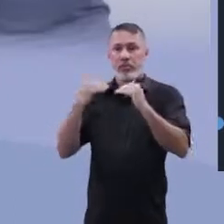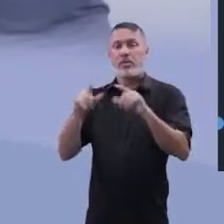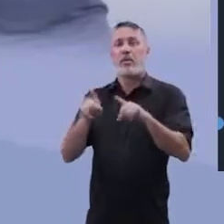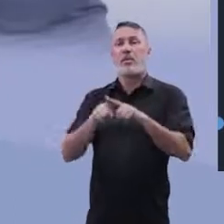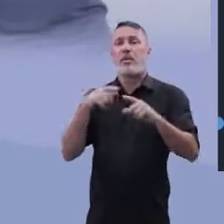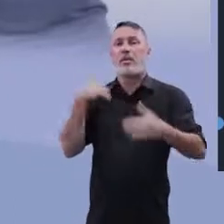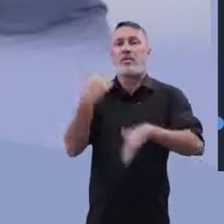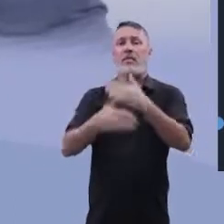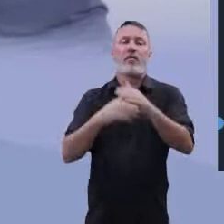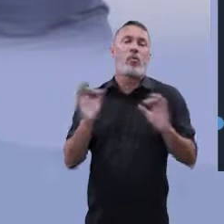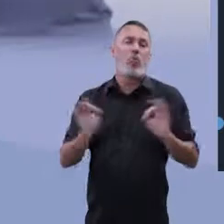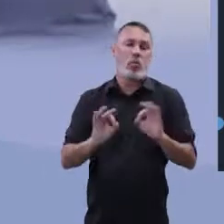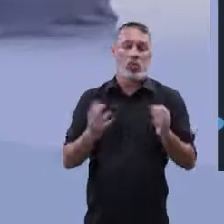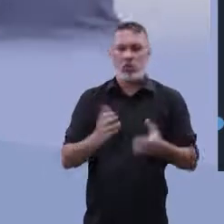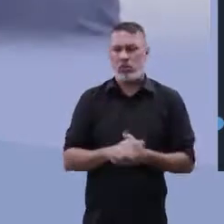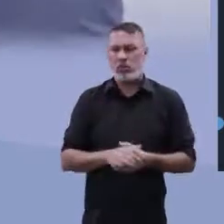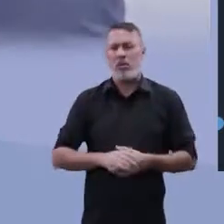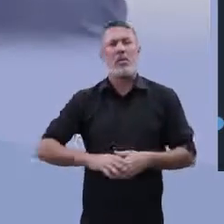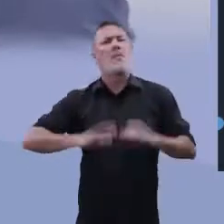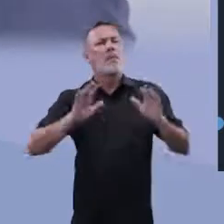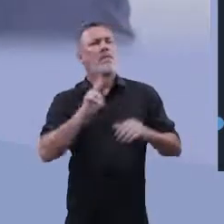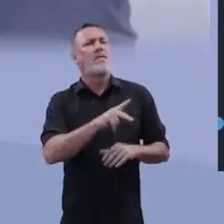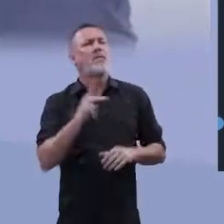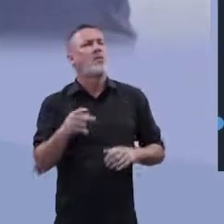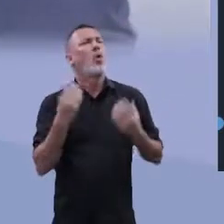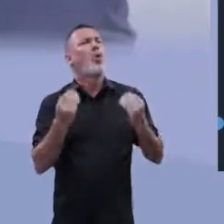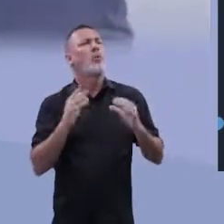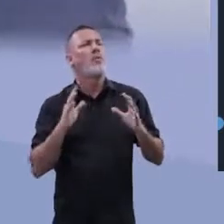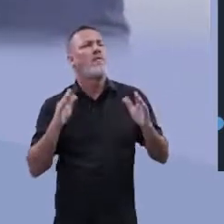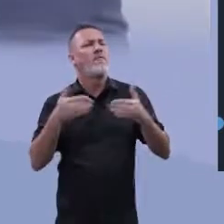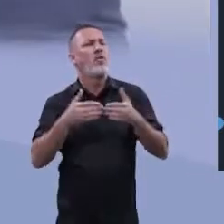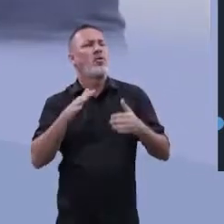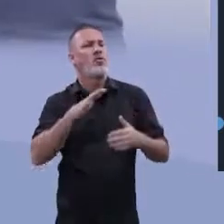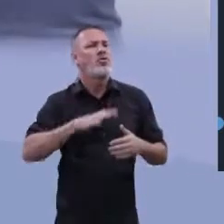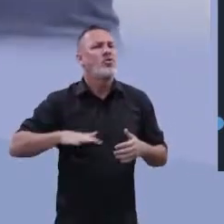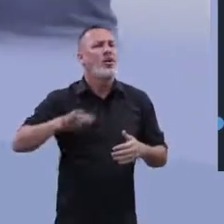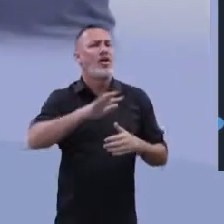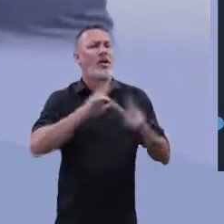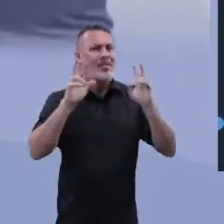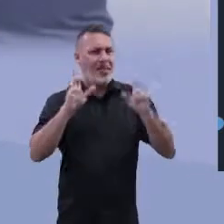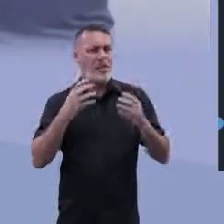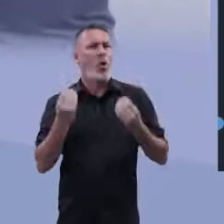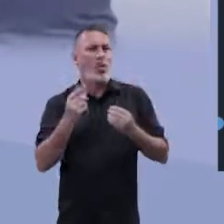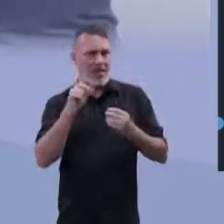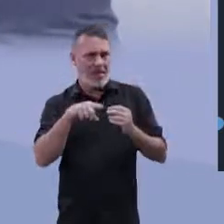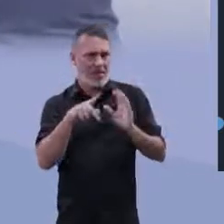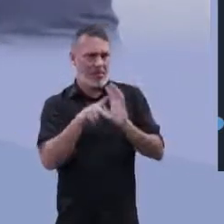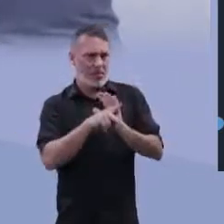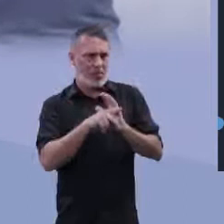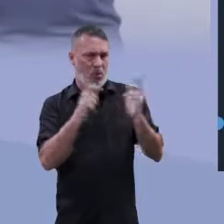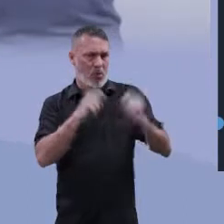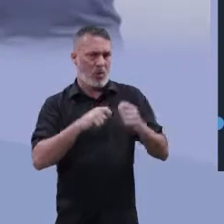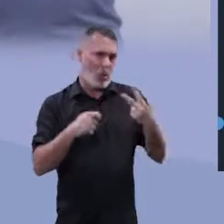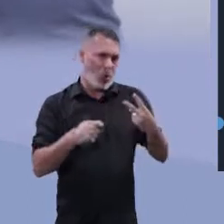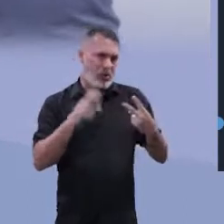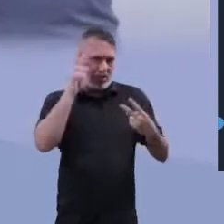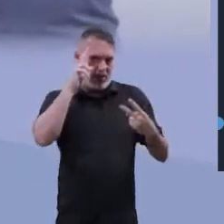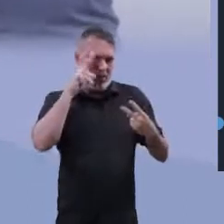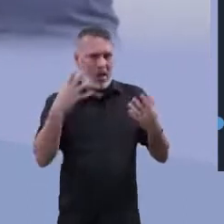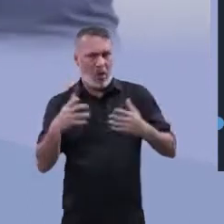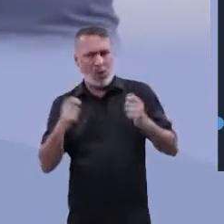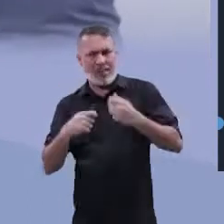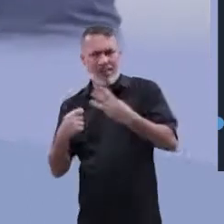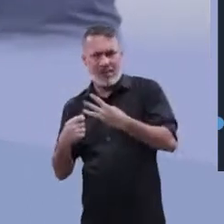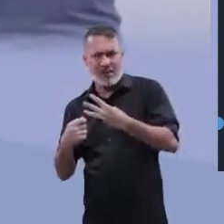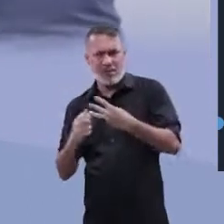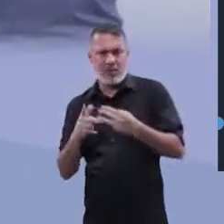não vai desenvolver essas ideias. Mas, professor, a abordagem completa do tema não é na competência 2? Também na competência 2,